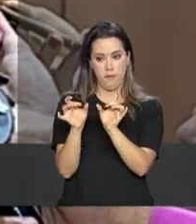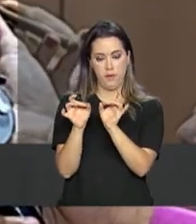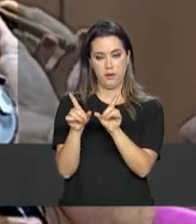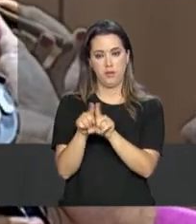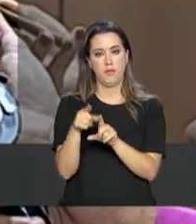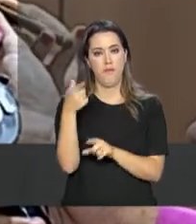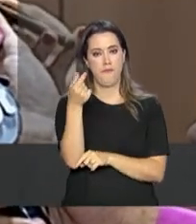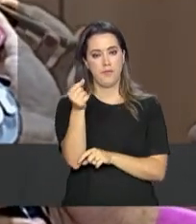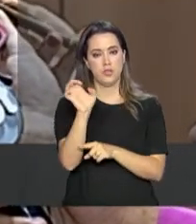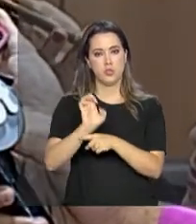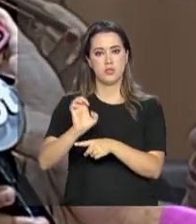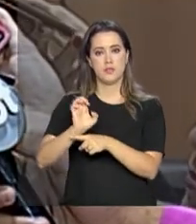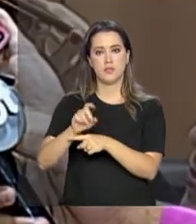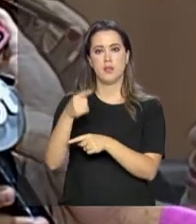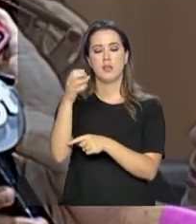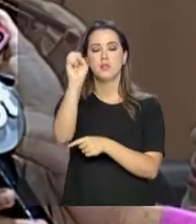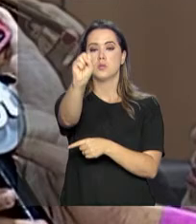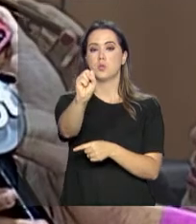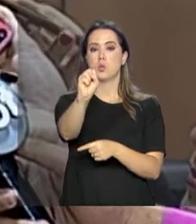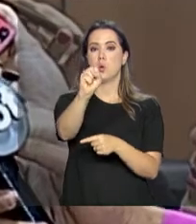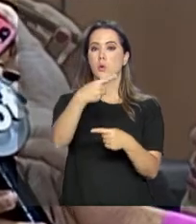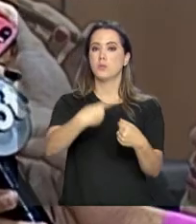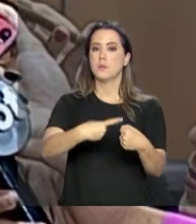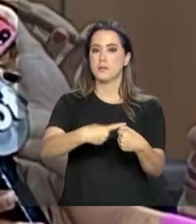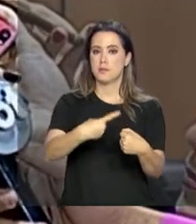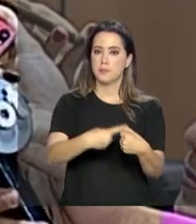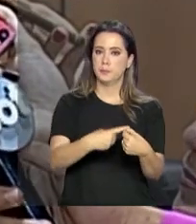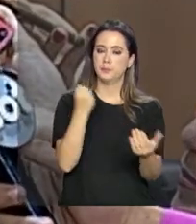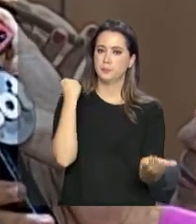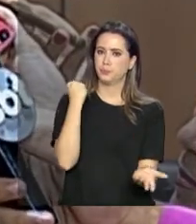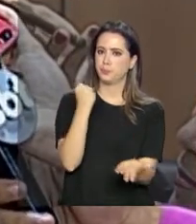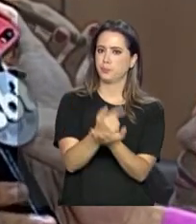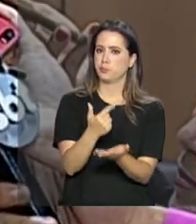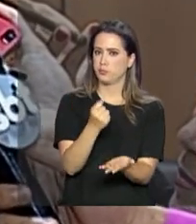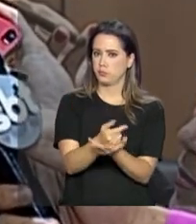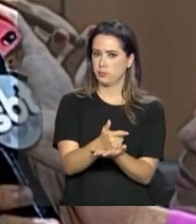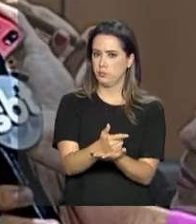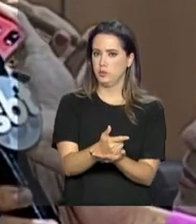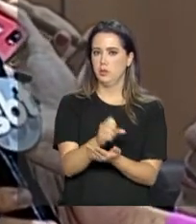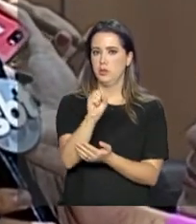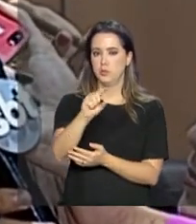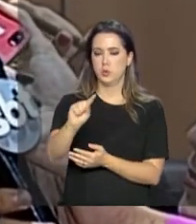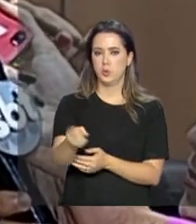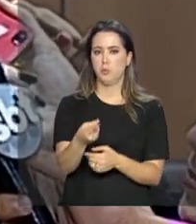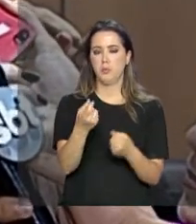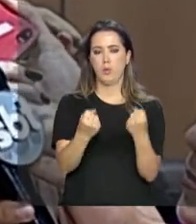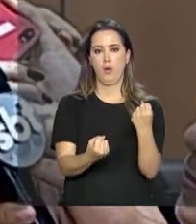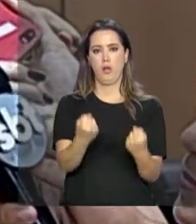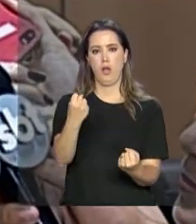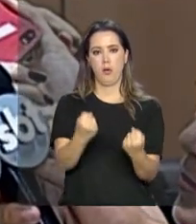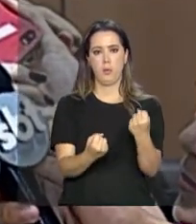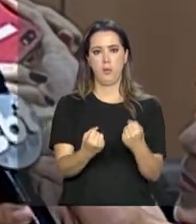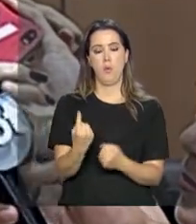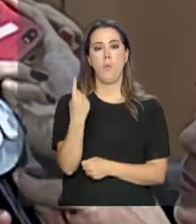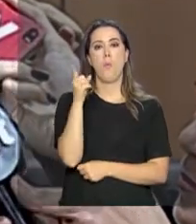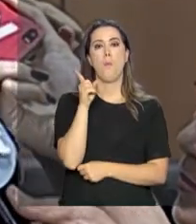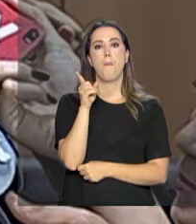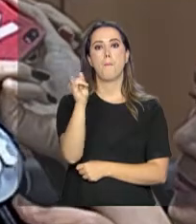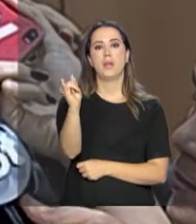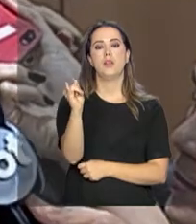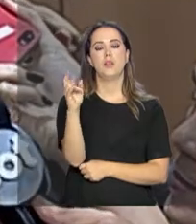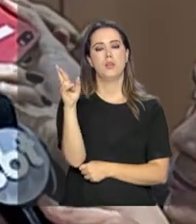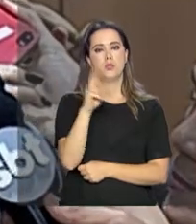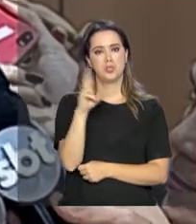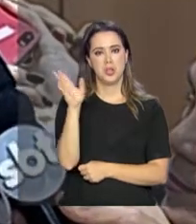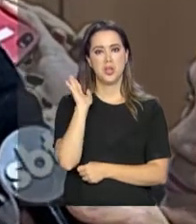estados e oito municípios a compra desses oito mil veículos por um bilhão de reais a maior